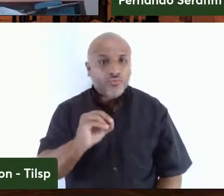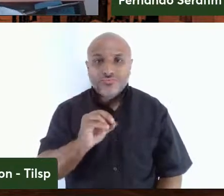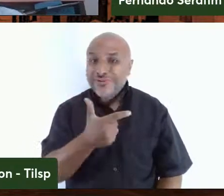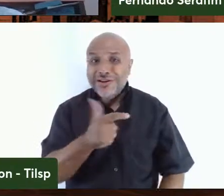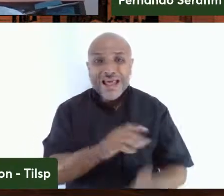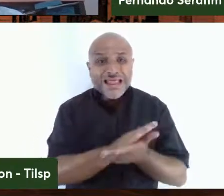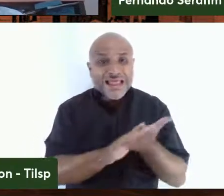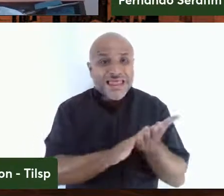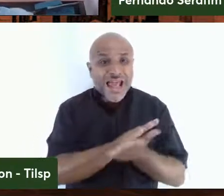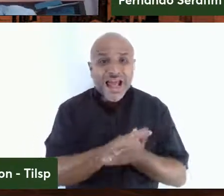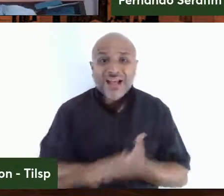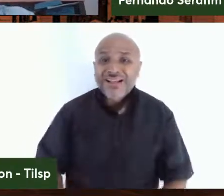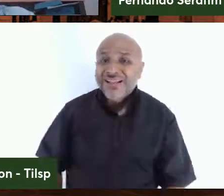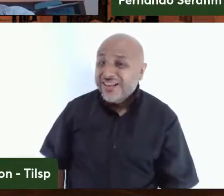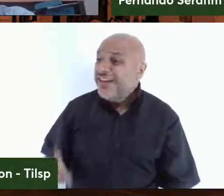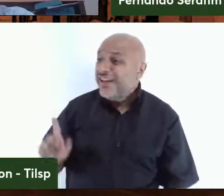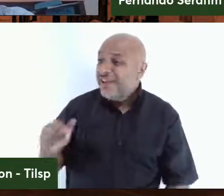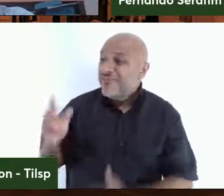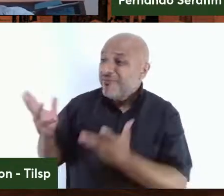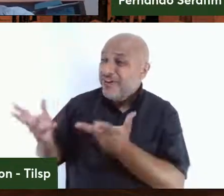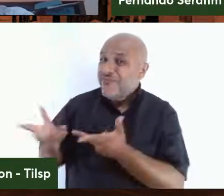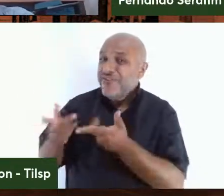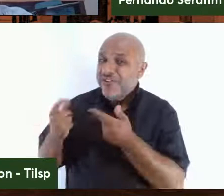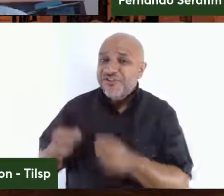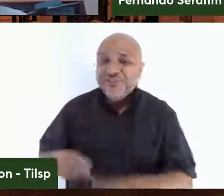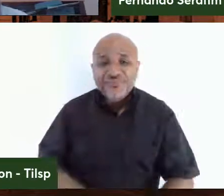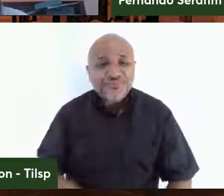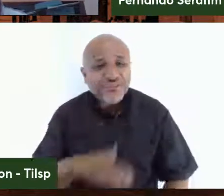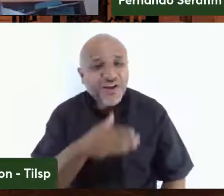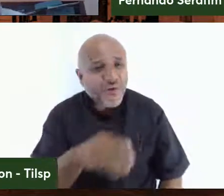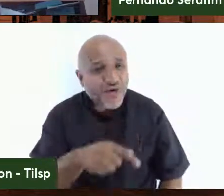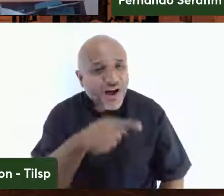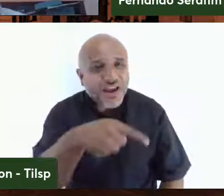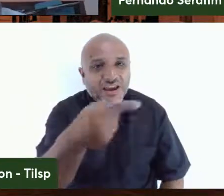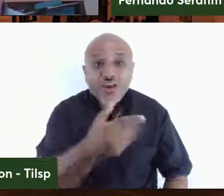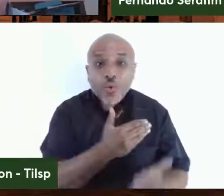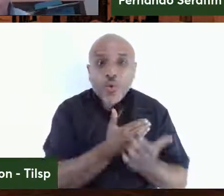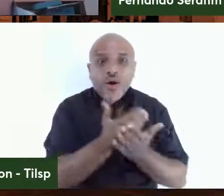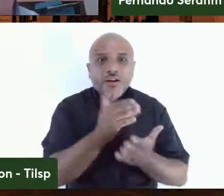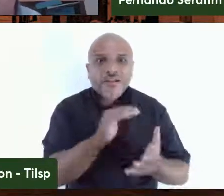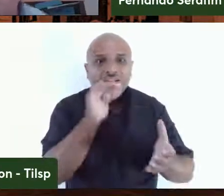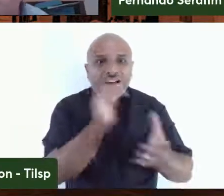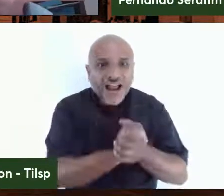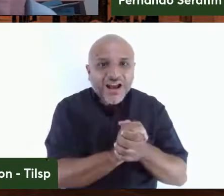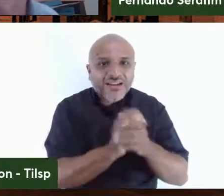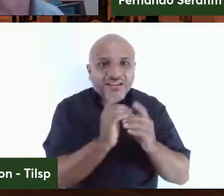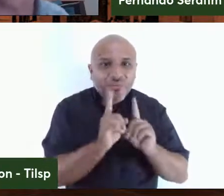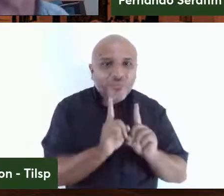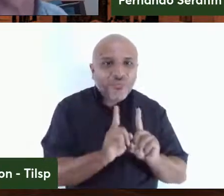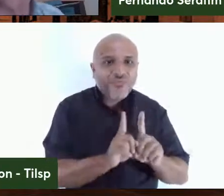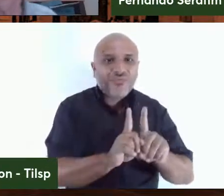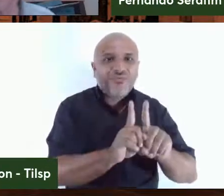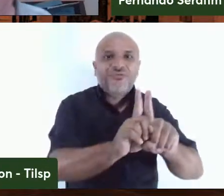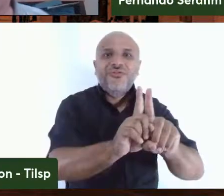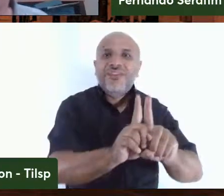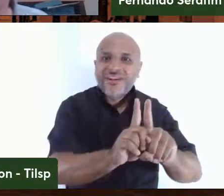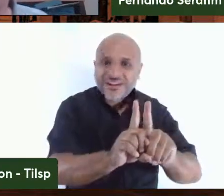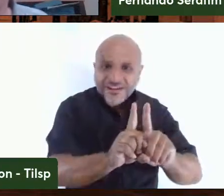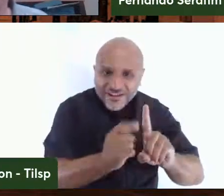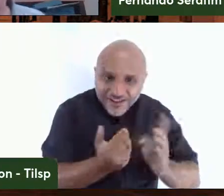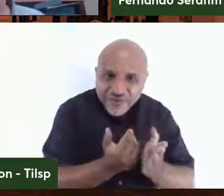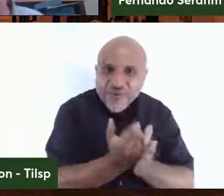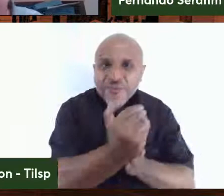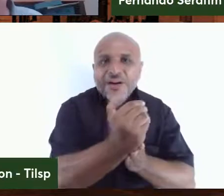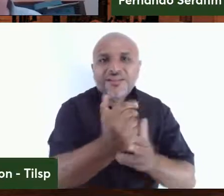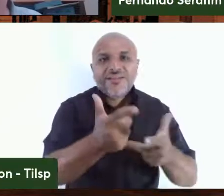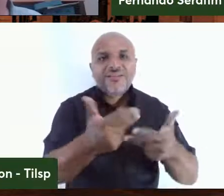Mas é maravilhoso. Quando eles se casam, aí começa o romance, porque aí começam as questões.